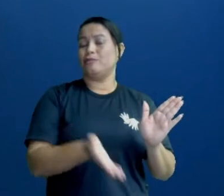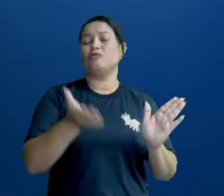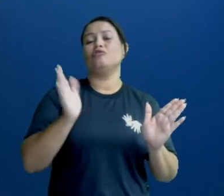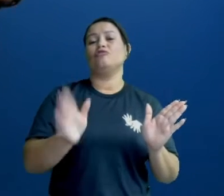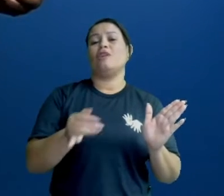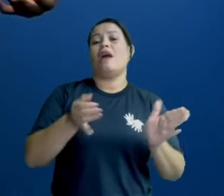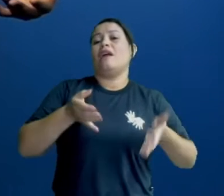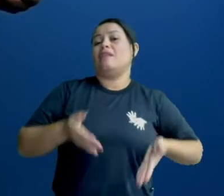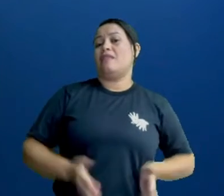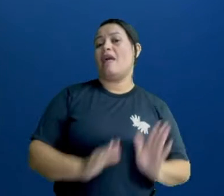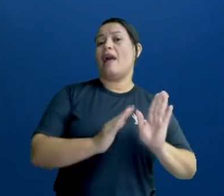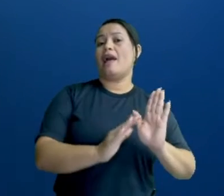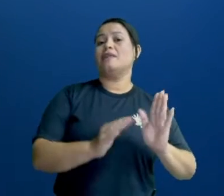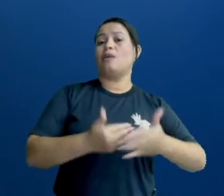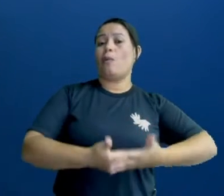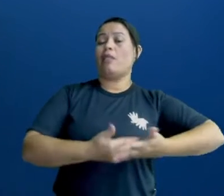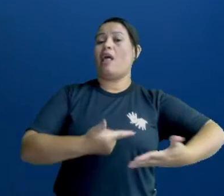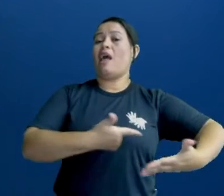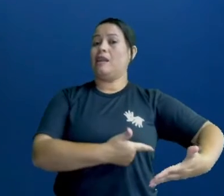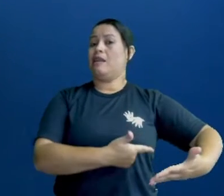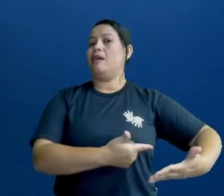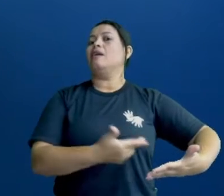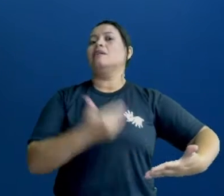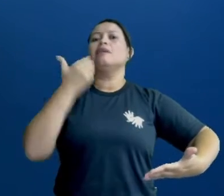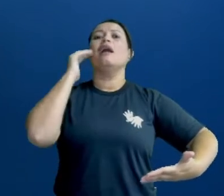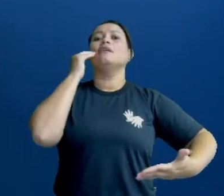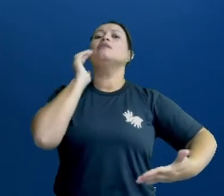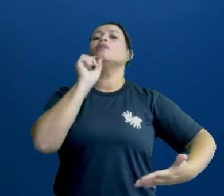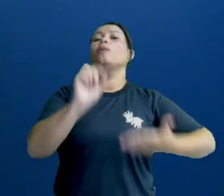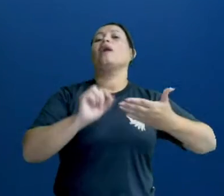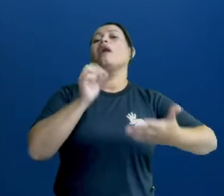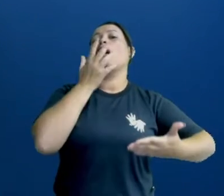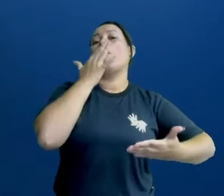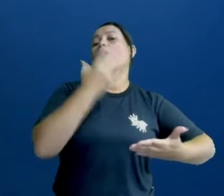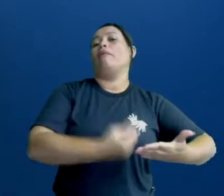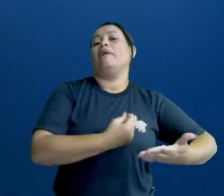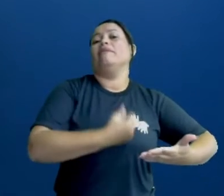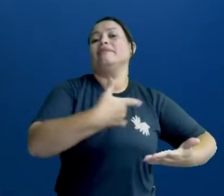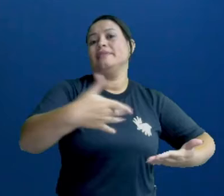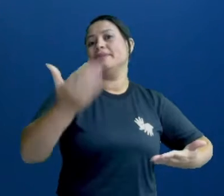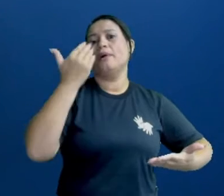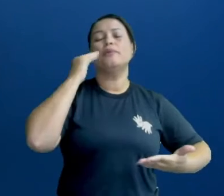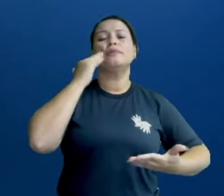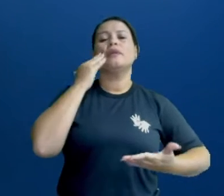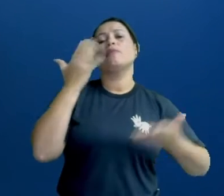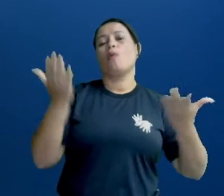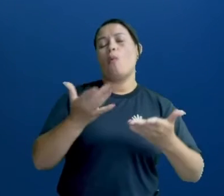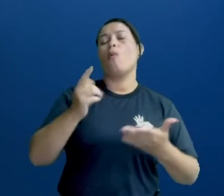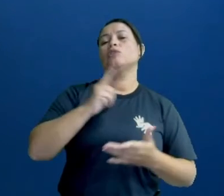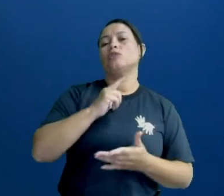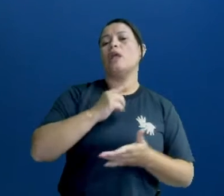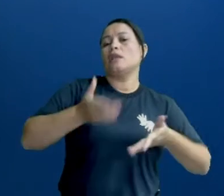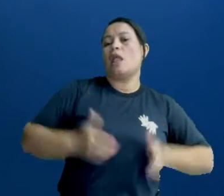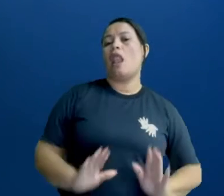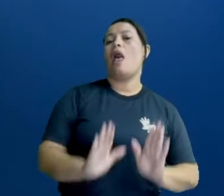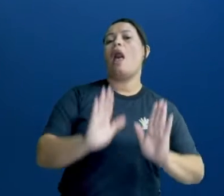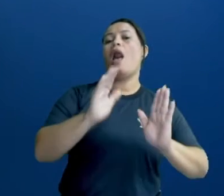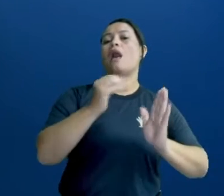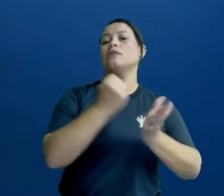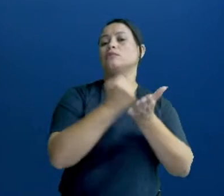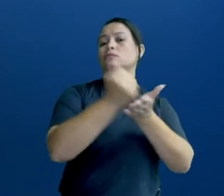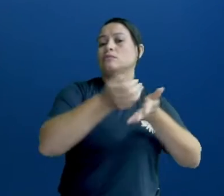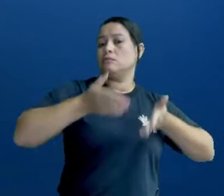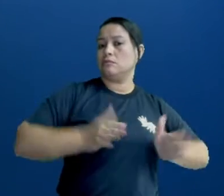já sai quando a criança sequer, né, entende o que é a vida, tá? Então, hoje, por exemplo, quando a criança nasce, já sai com